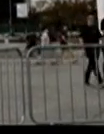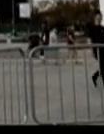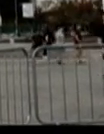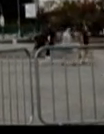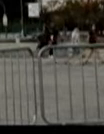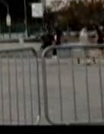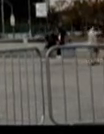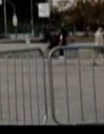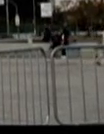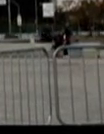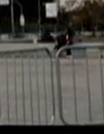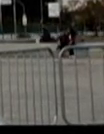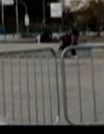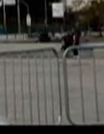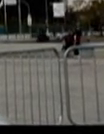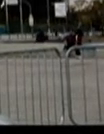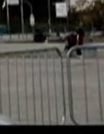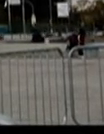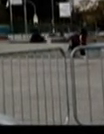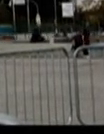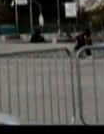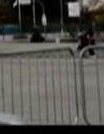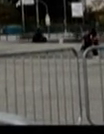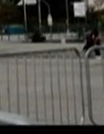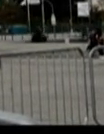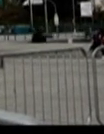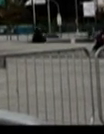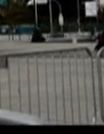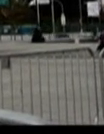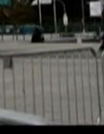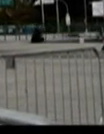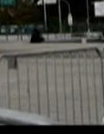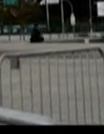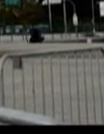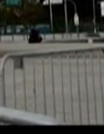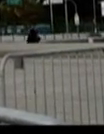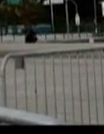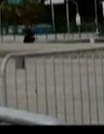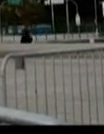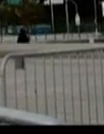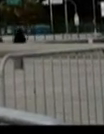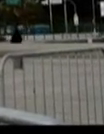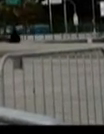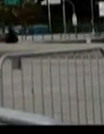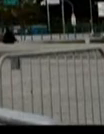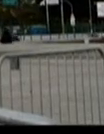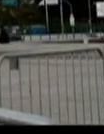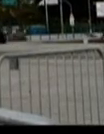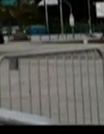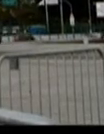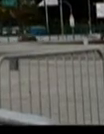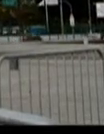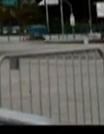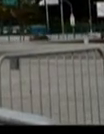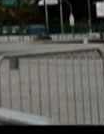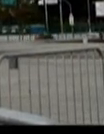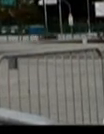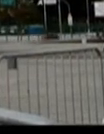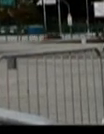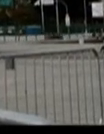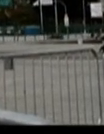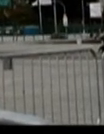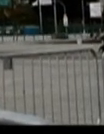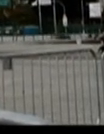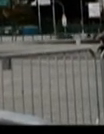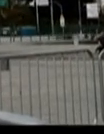em frente à mão, é um salão que ele é um salão para atos solenes e diplomáticos,